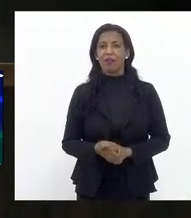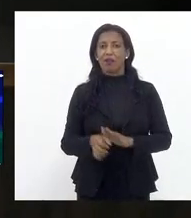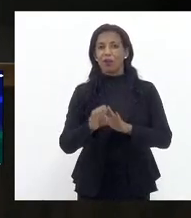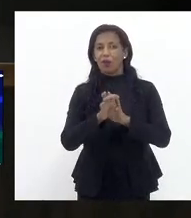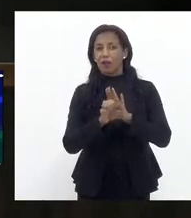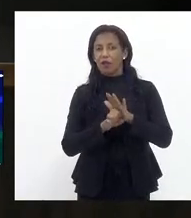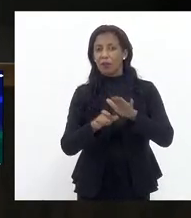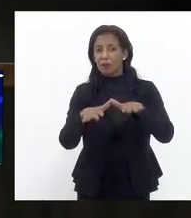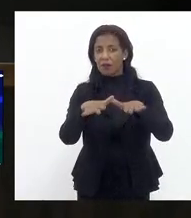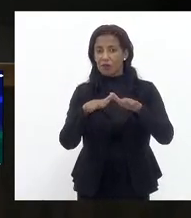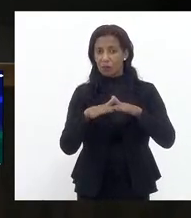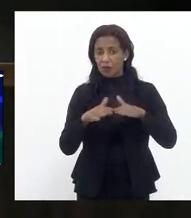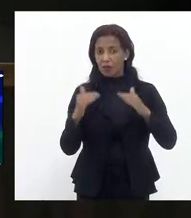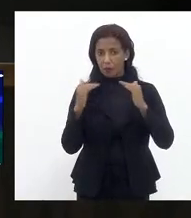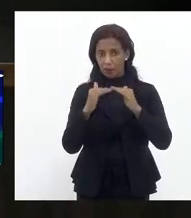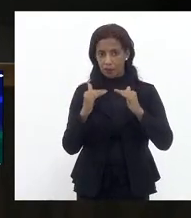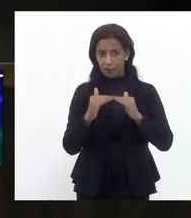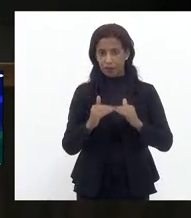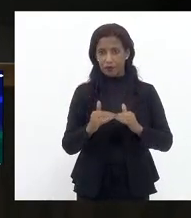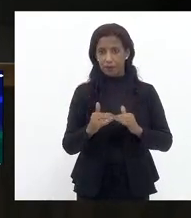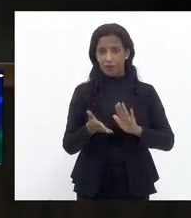plenário. Vossa Excelência deu o parecer.